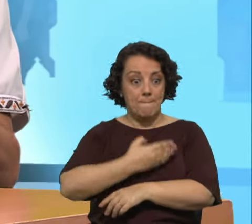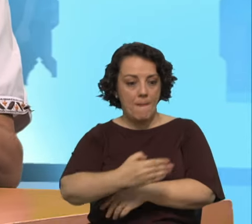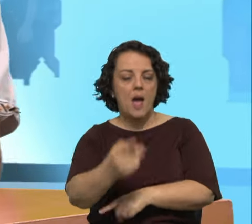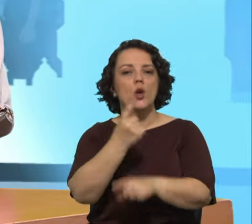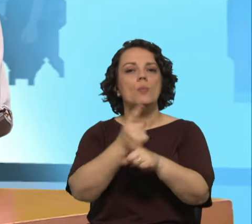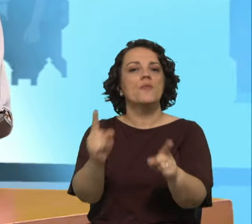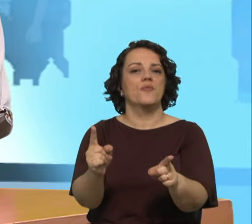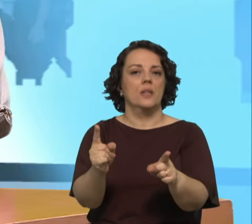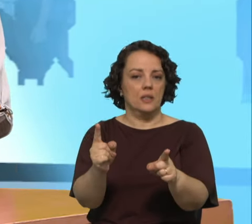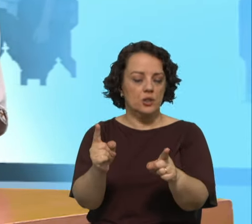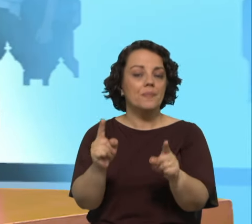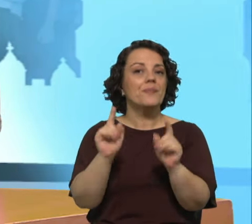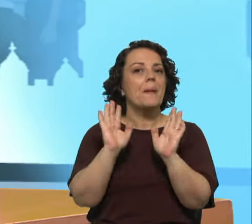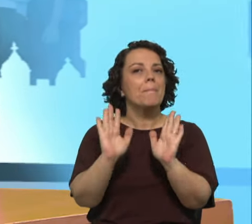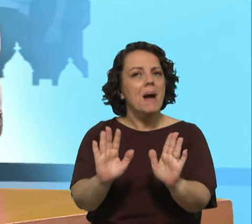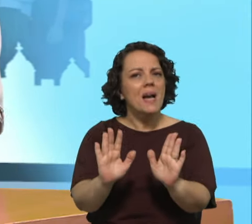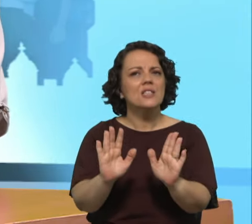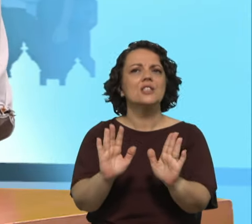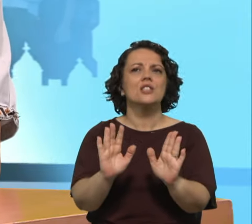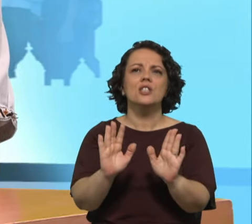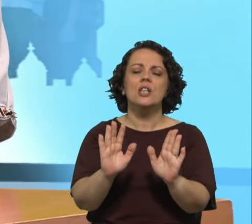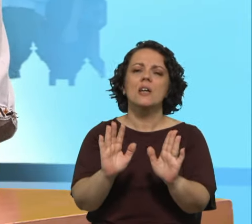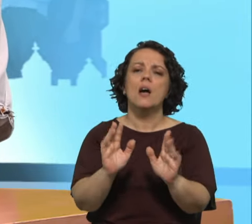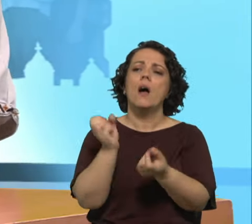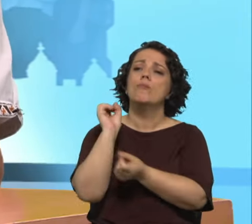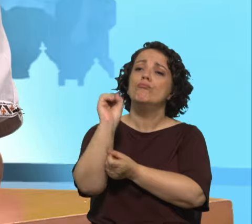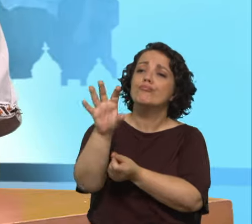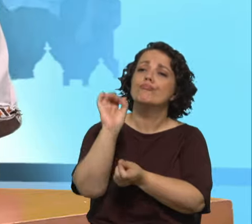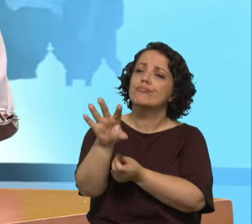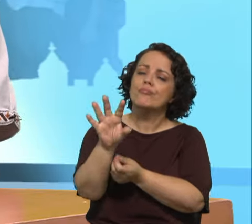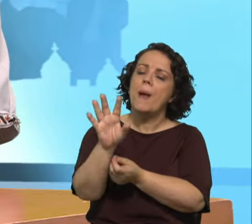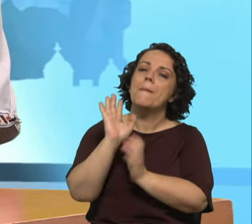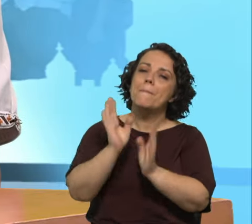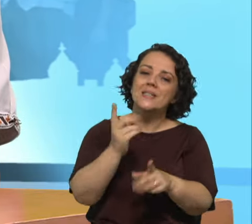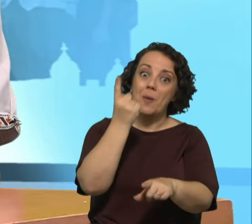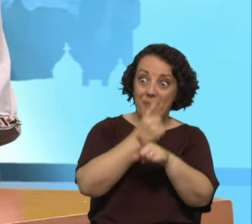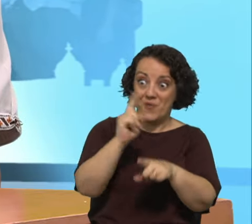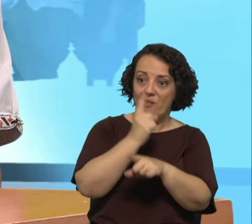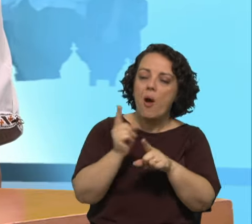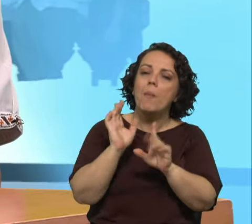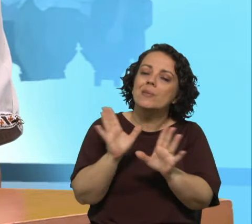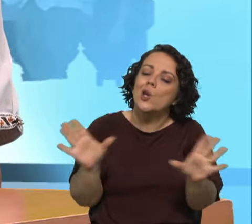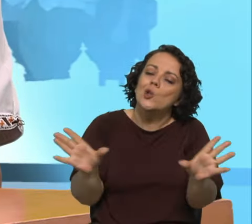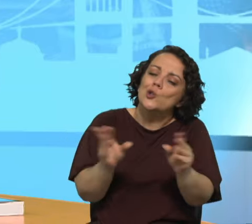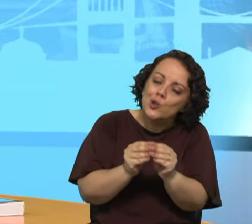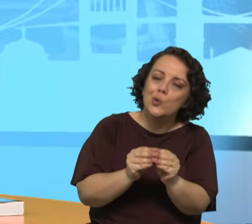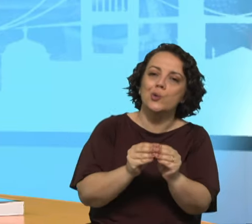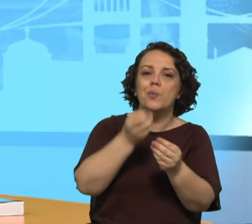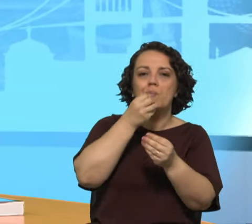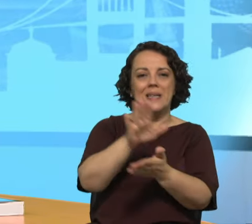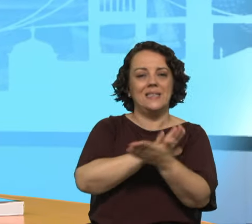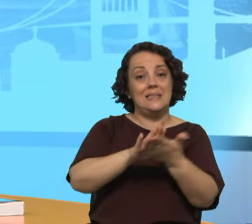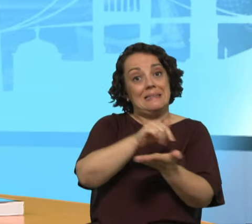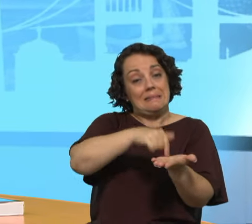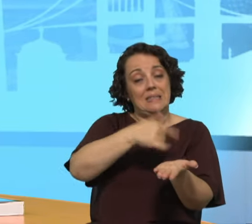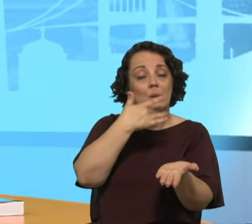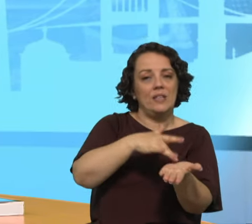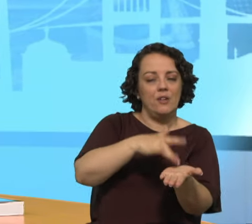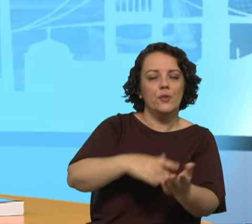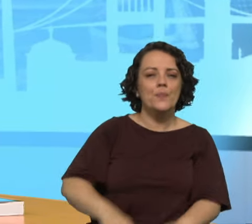Há momentos em que eu acho que é preciso pôr as crónicas juntas para que elas não se percam e convida-nos também a olhar para diferentes